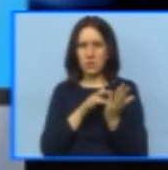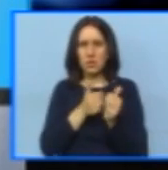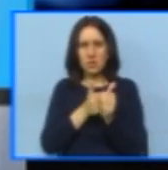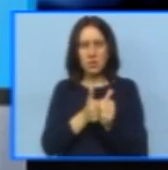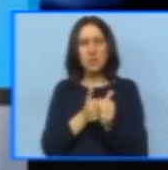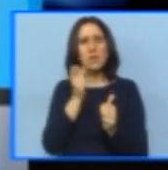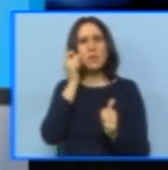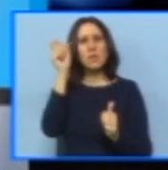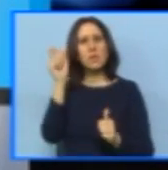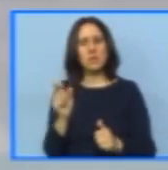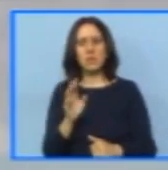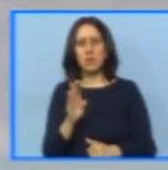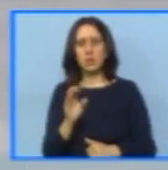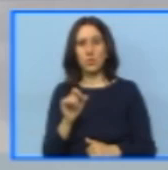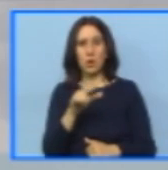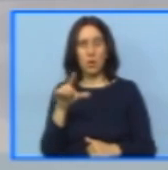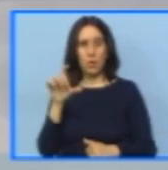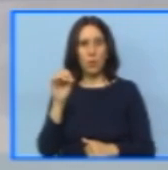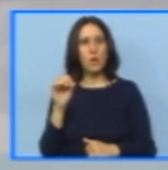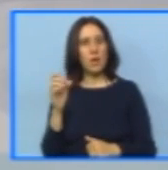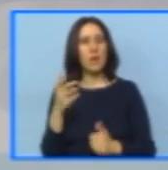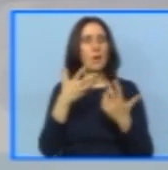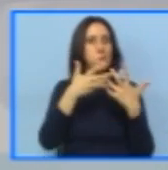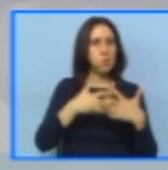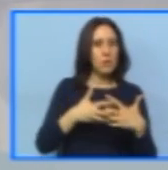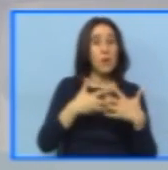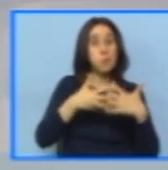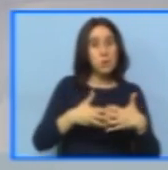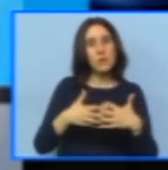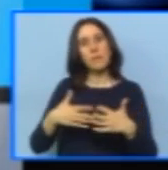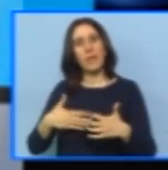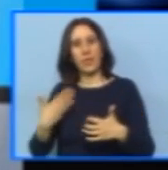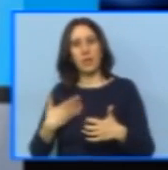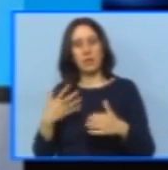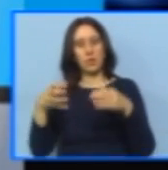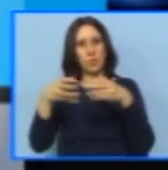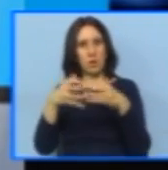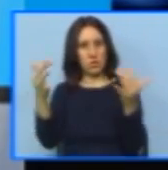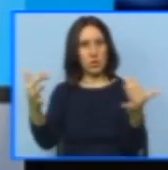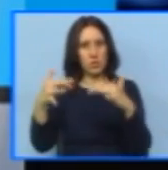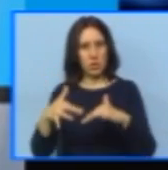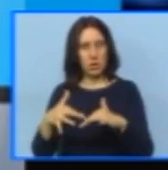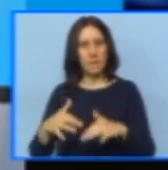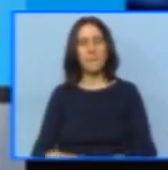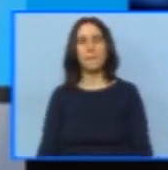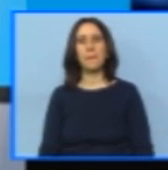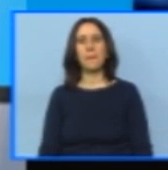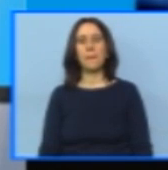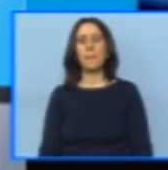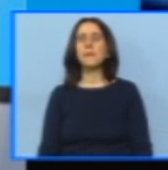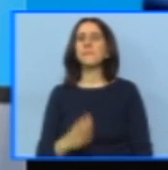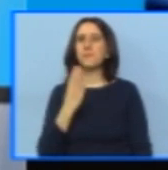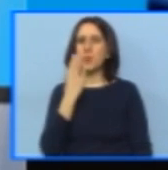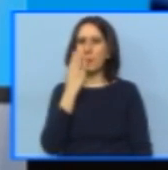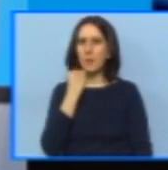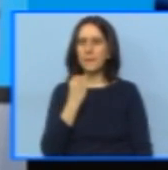João, a dúvida e o medo, não é? Daquela comunidade que ali está também reunida. Penso que há vários aspectos. Um